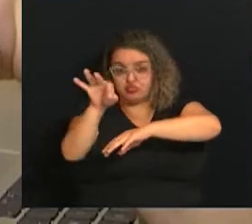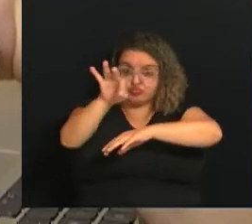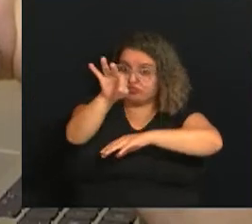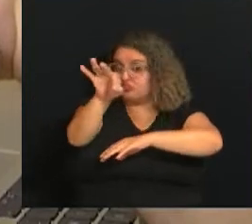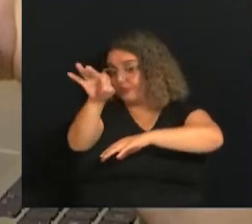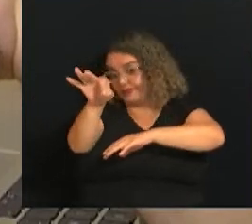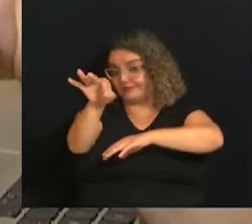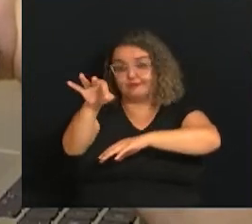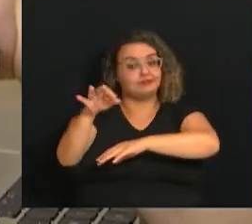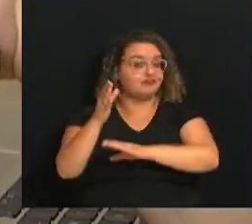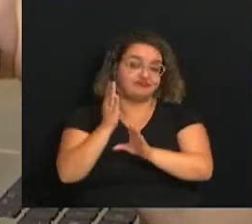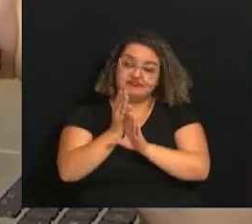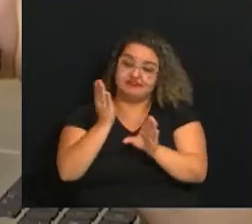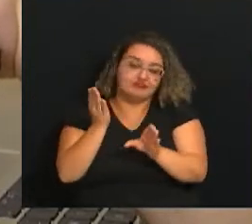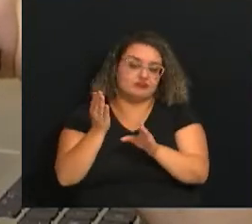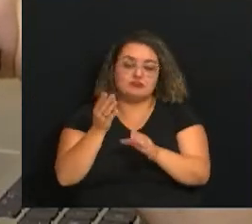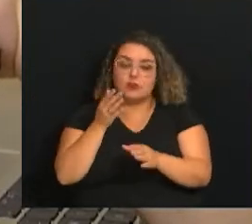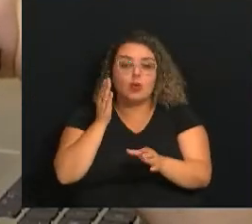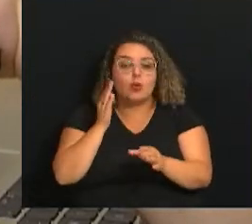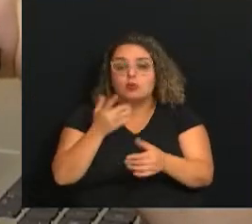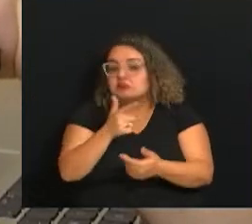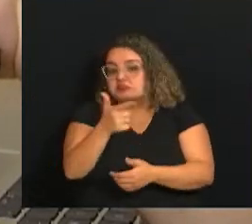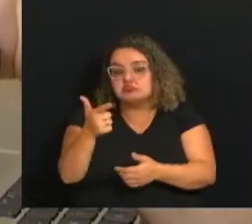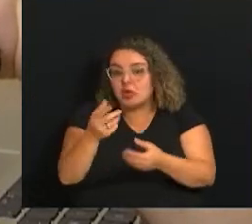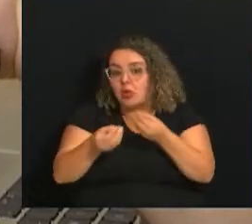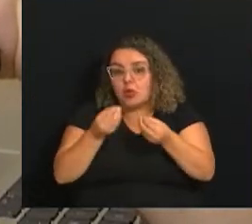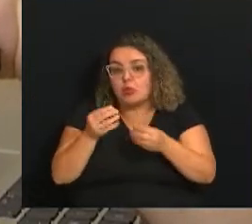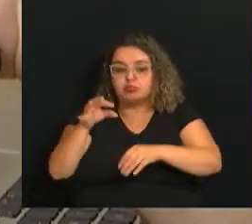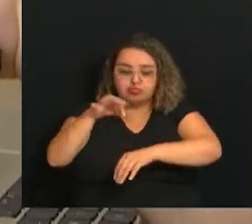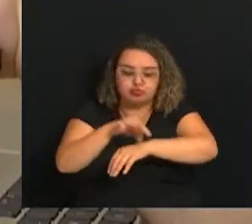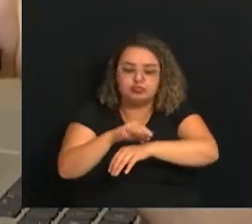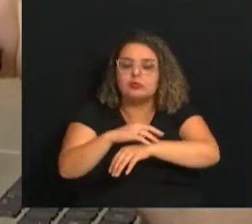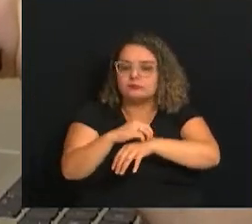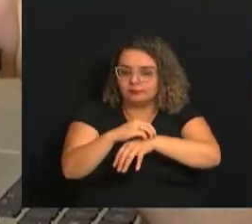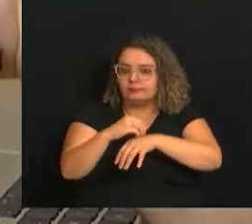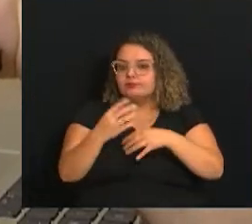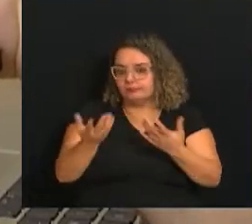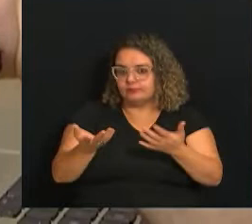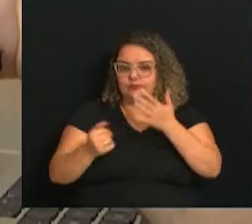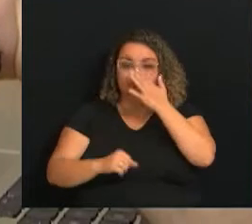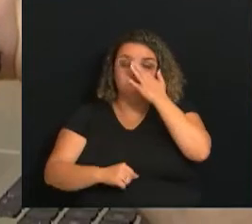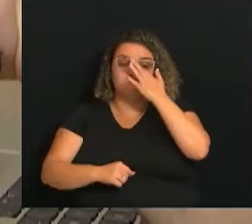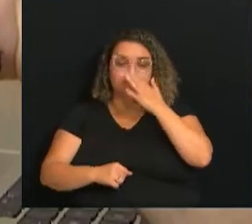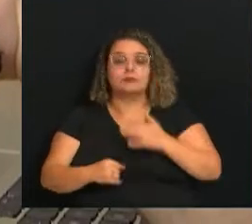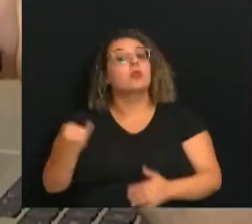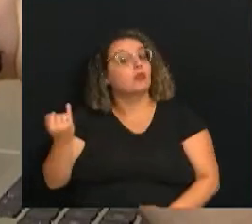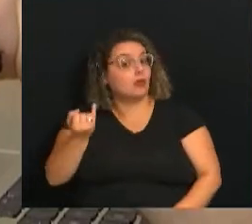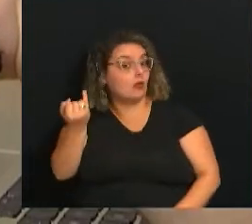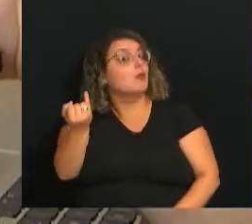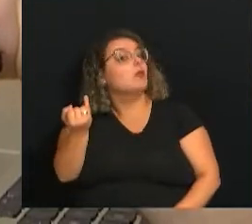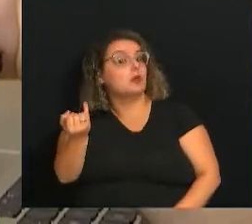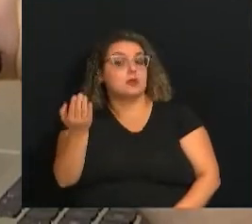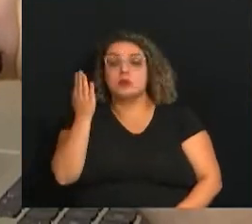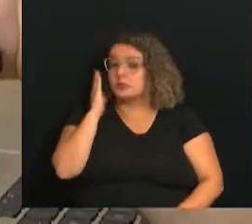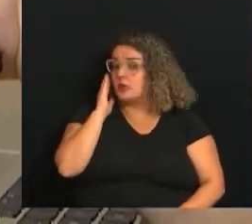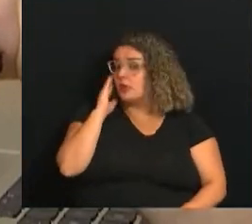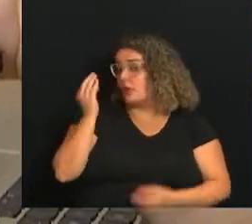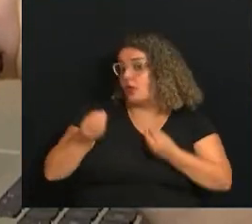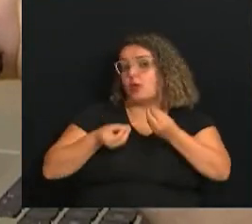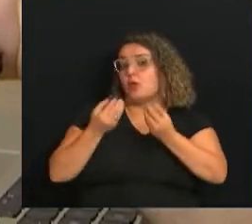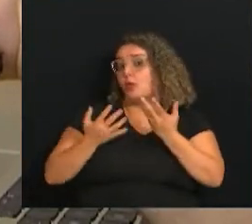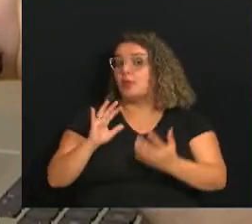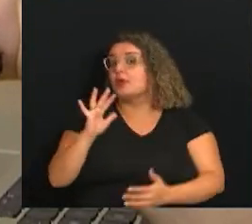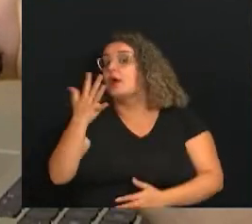muitas vezes não identifica a pele, e às vezes ele não vai picar em função disso. Então isso é bastante interessante, assim, para a gente saber como é que funciona